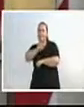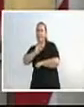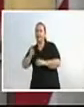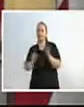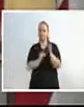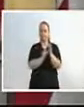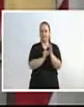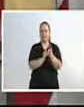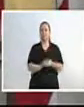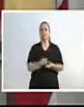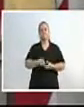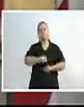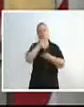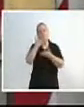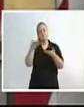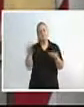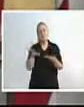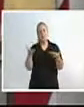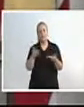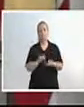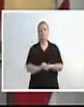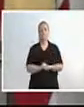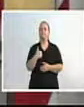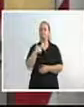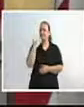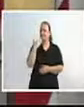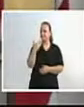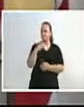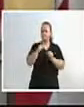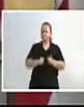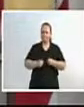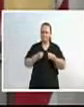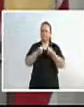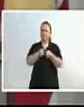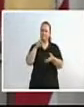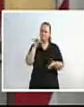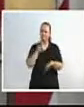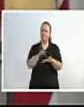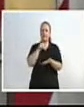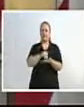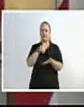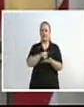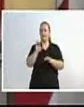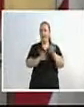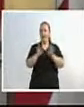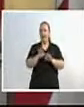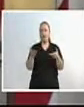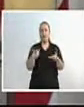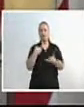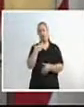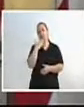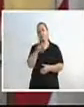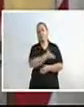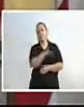Esse seria o meu pronunciamento de hoje, solicitando o empenho à Secretaria de Planejamento para esses pedidos que hoje aqui verbalmente dá